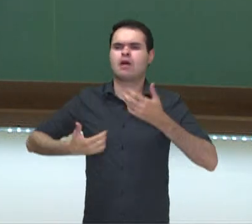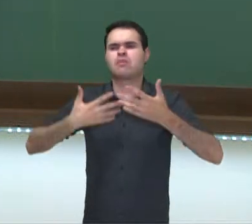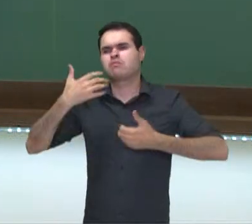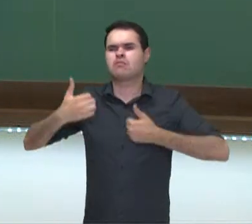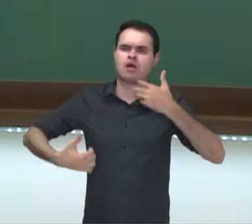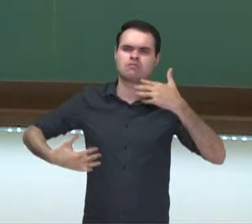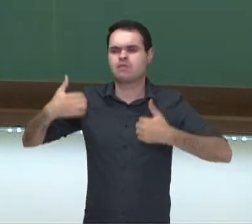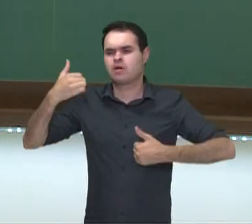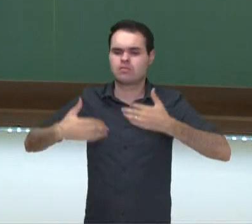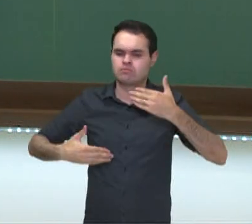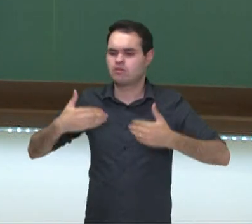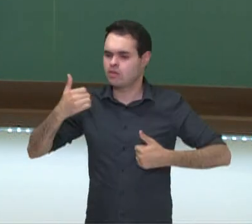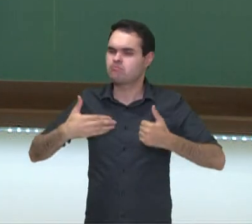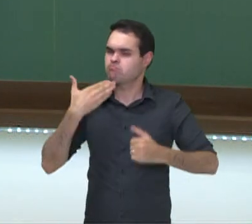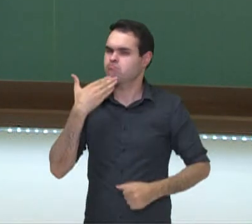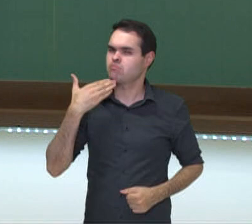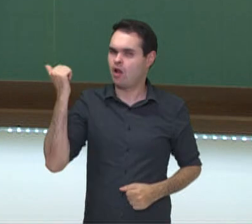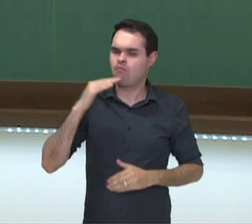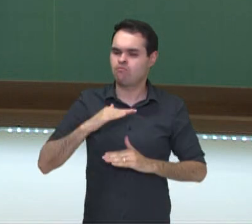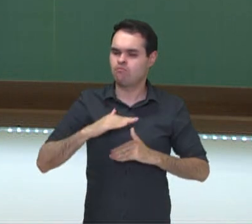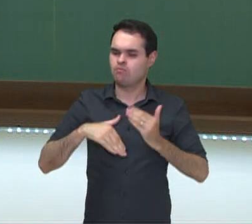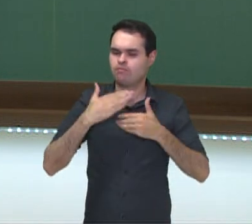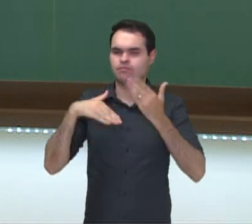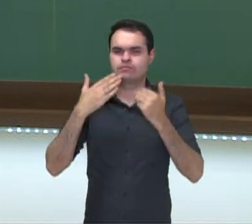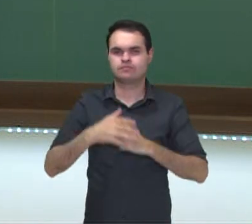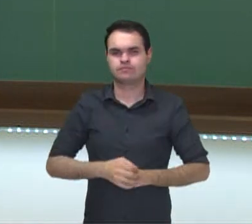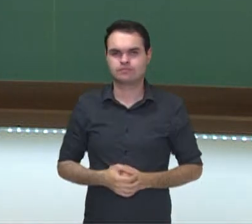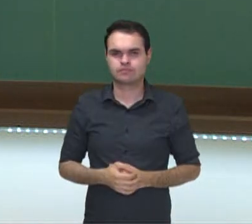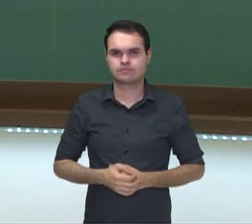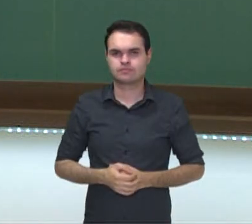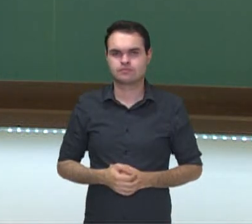desenvolver ainda mais aquilo que já está bacana.